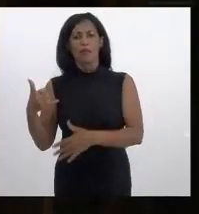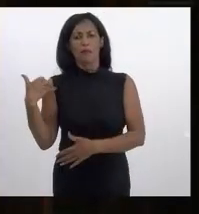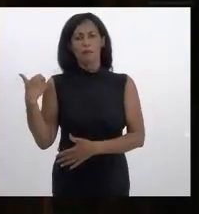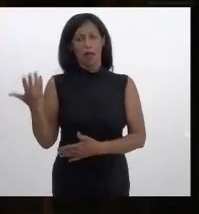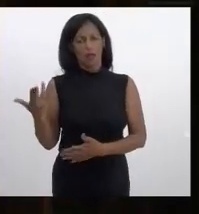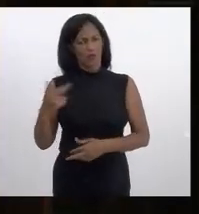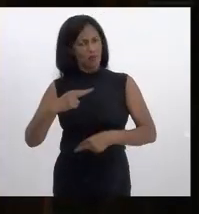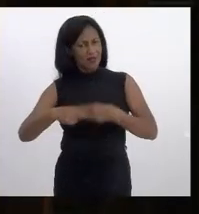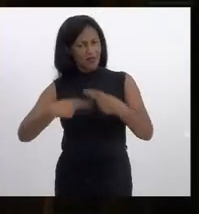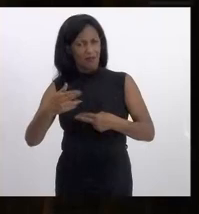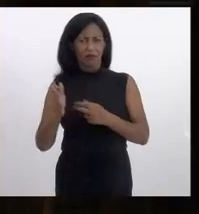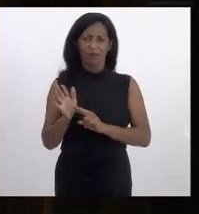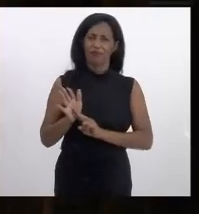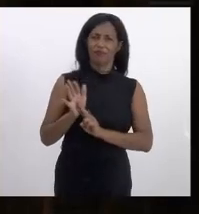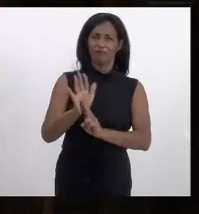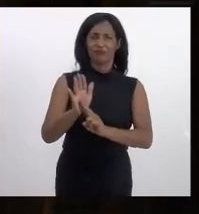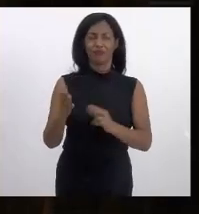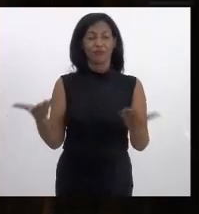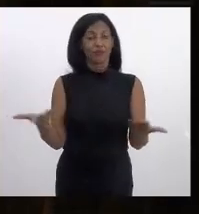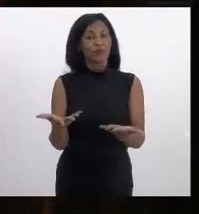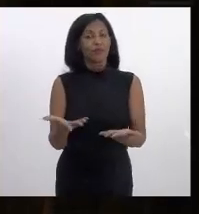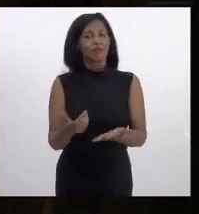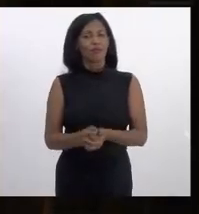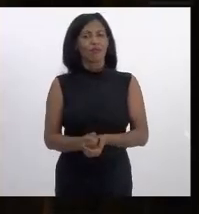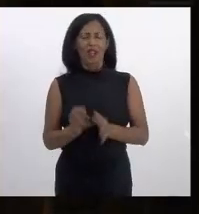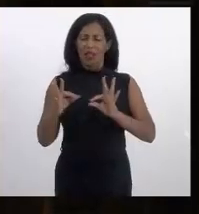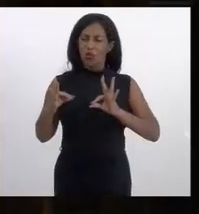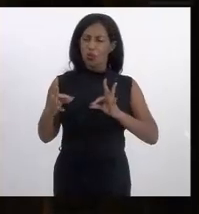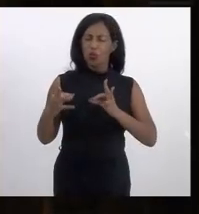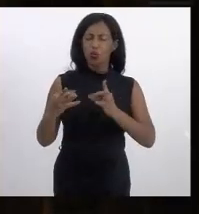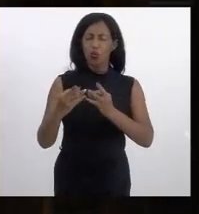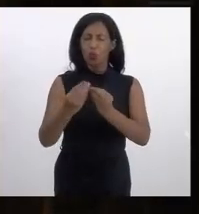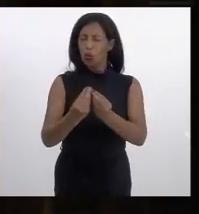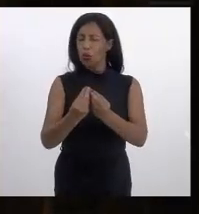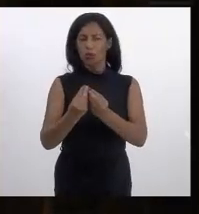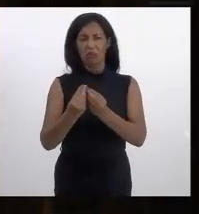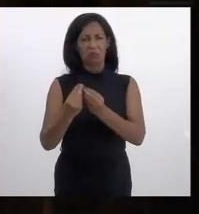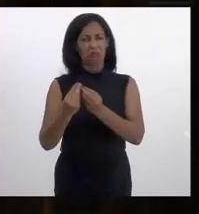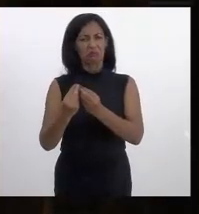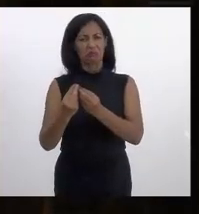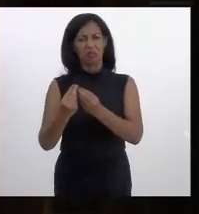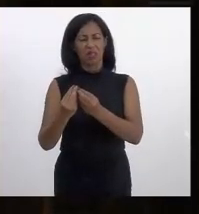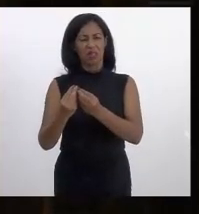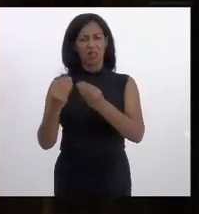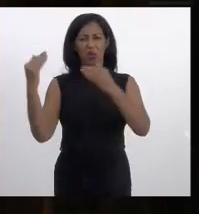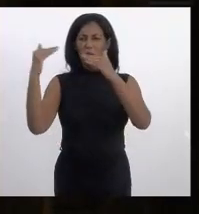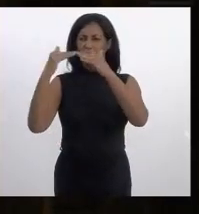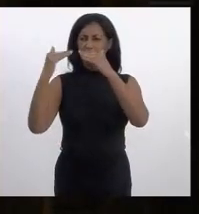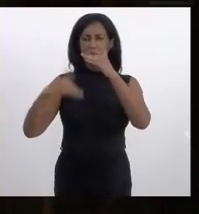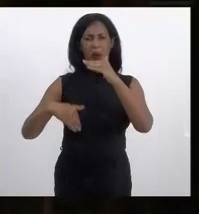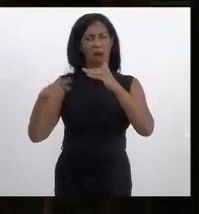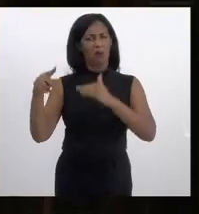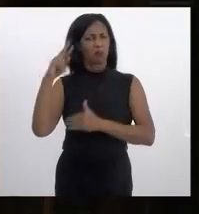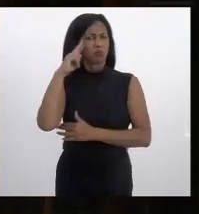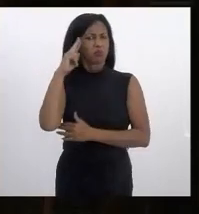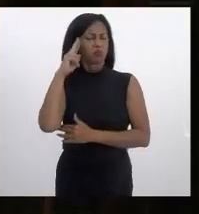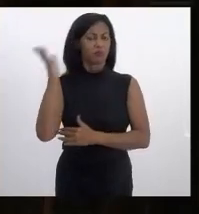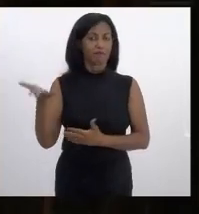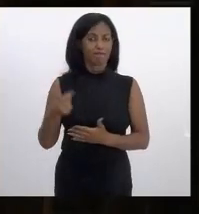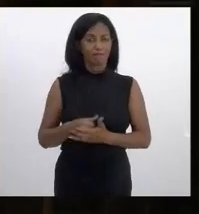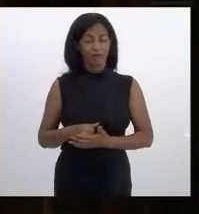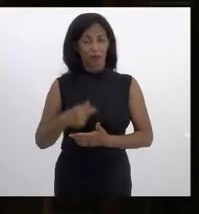hoje essa reforma que foi apresentada aqui ela é totalmente desfavorável aos praças